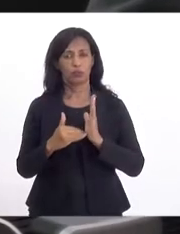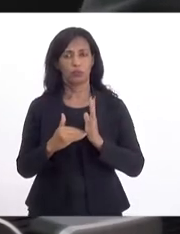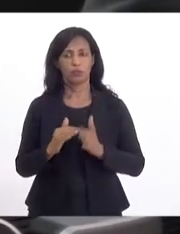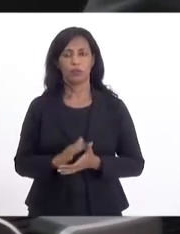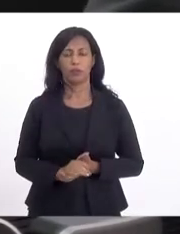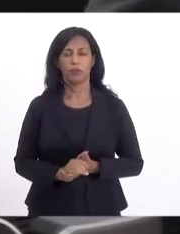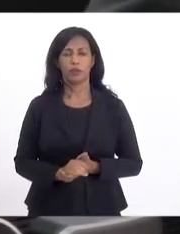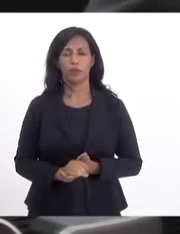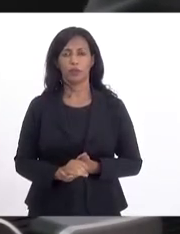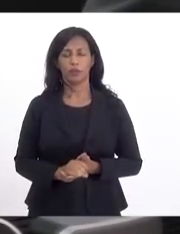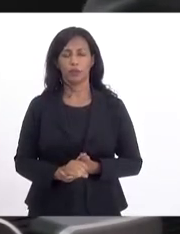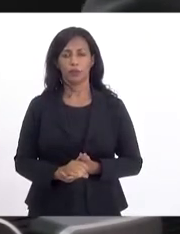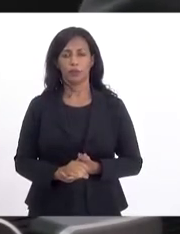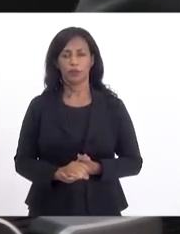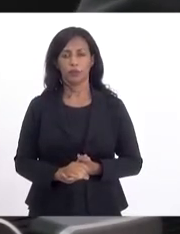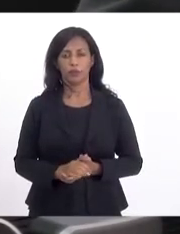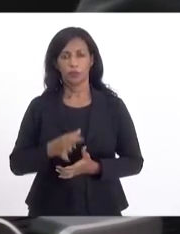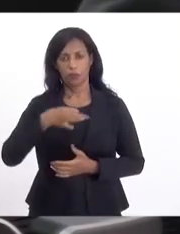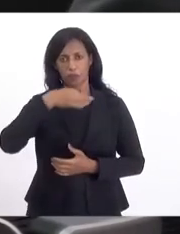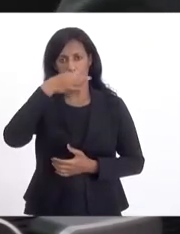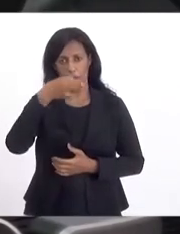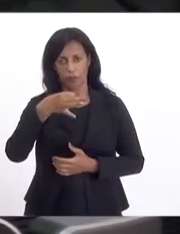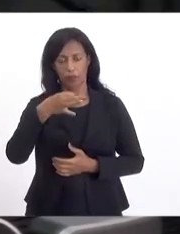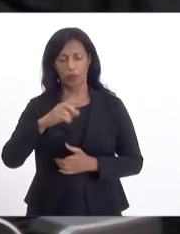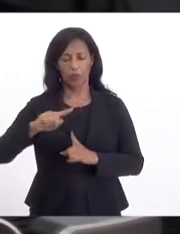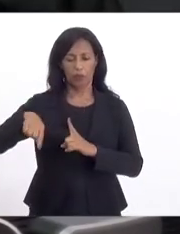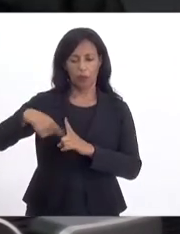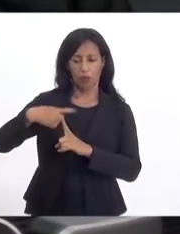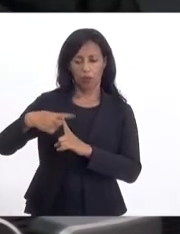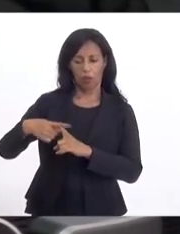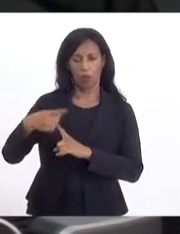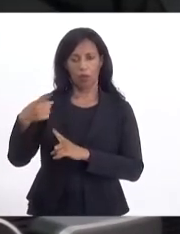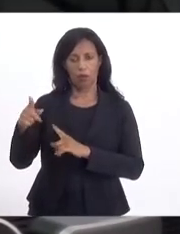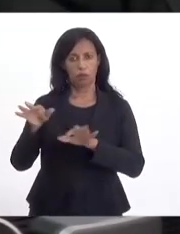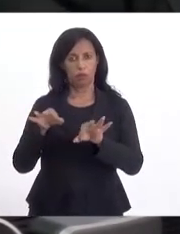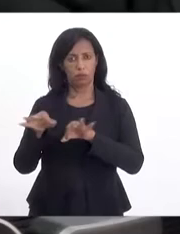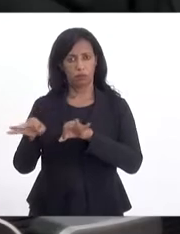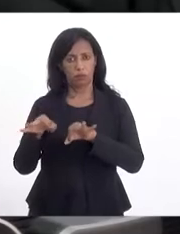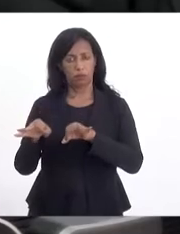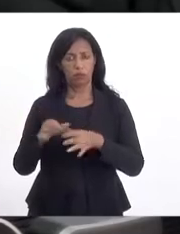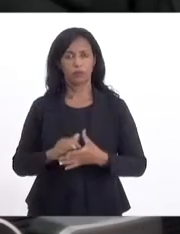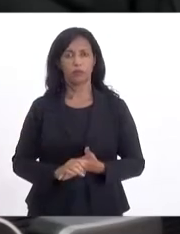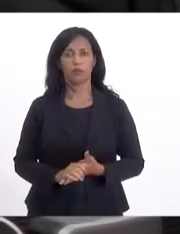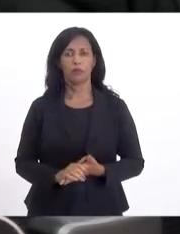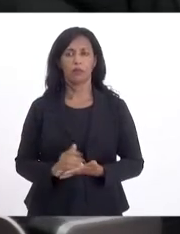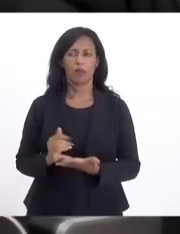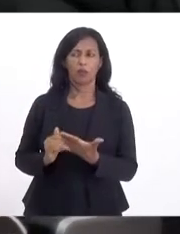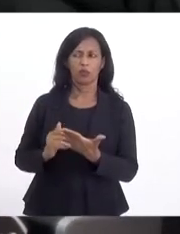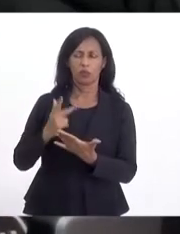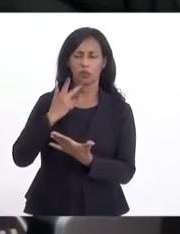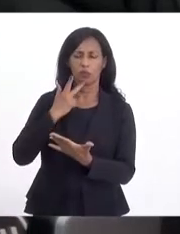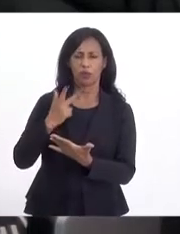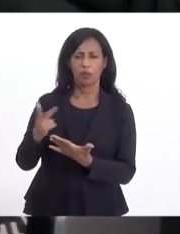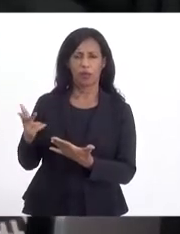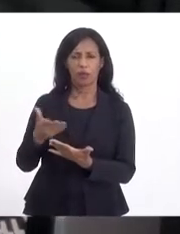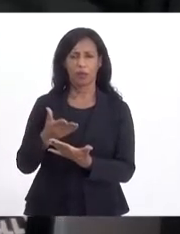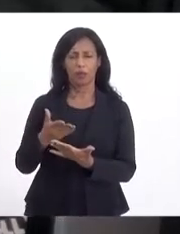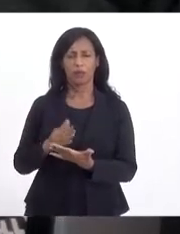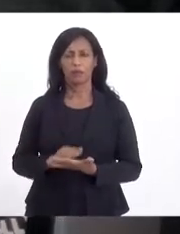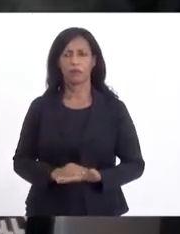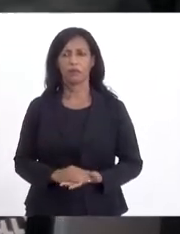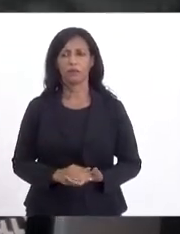um último comentário que eu vou acrescentar no plano de trabalho, em função da sua última fala,